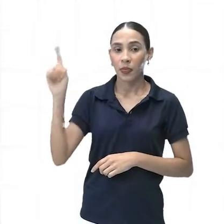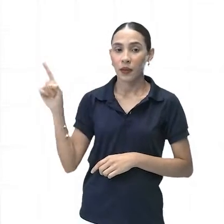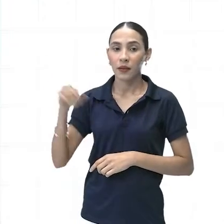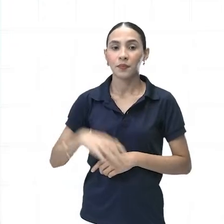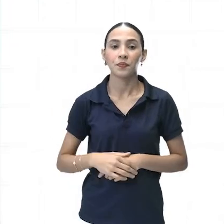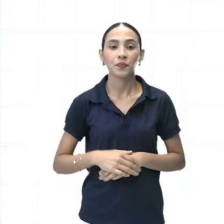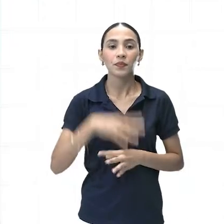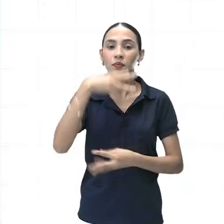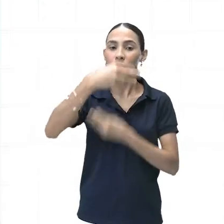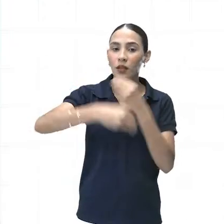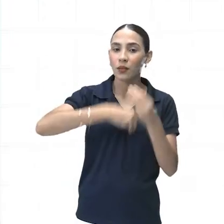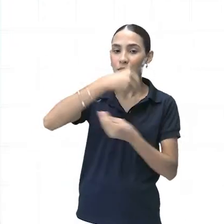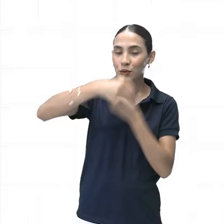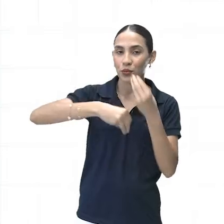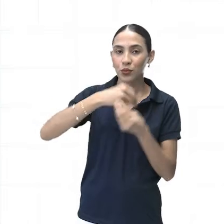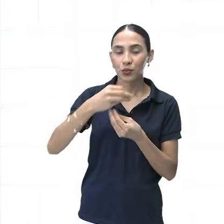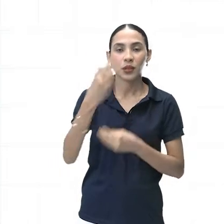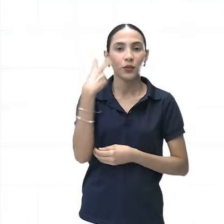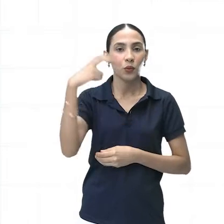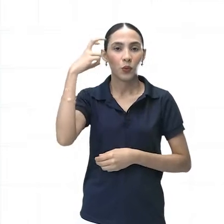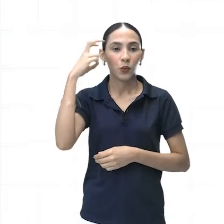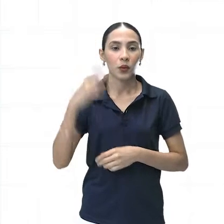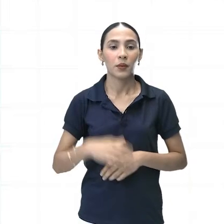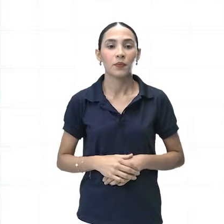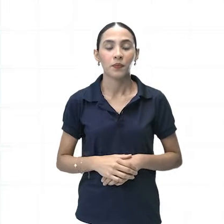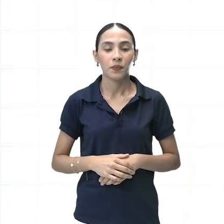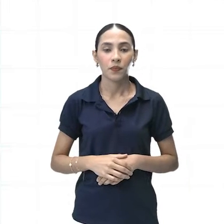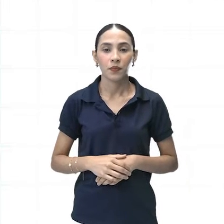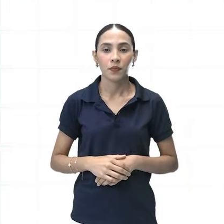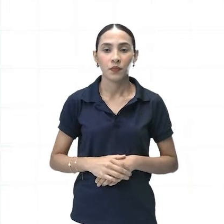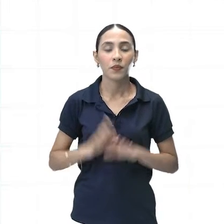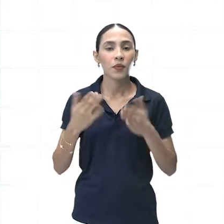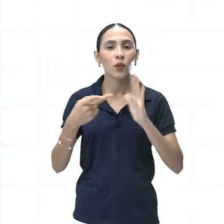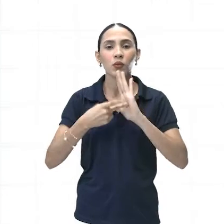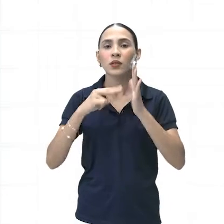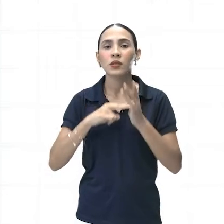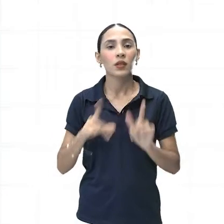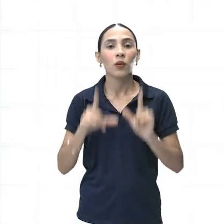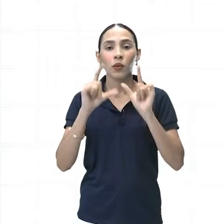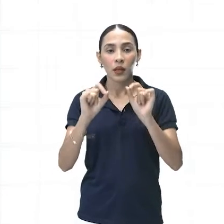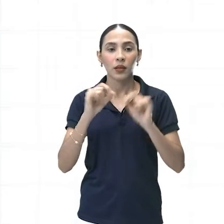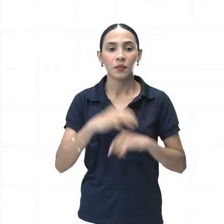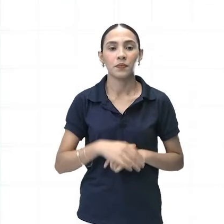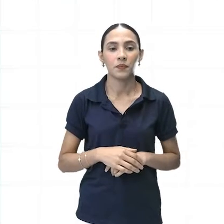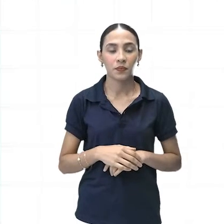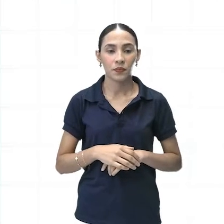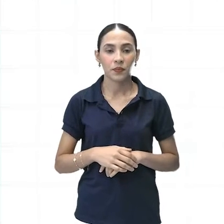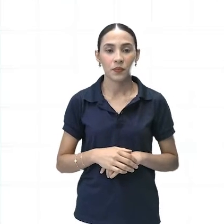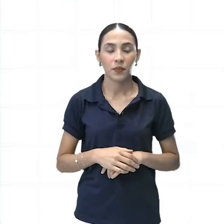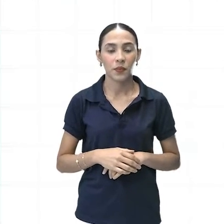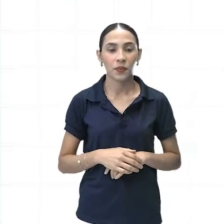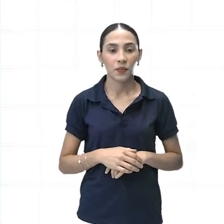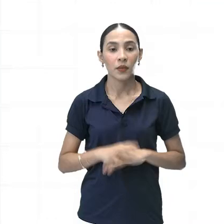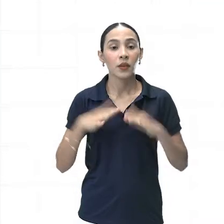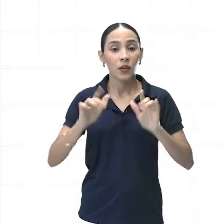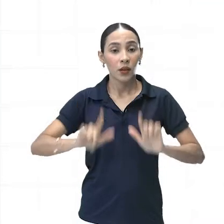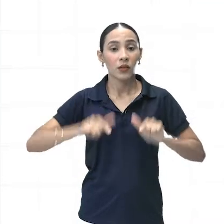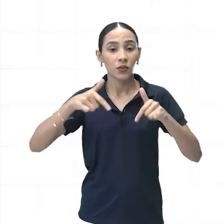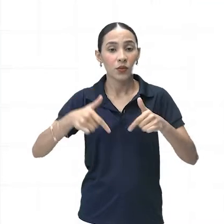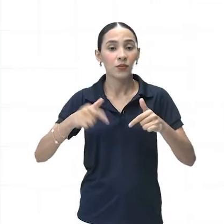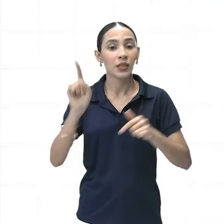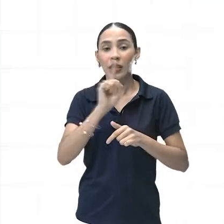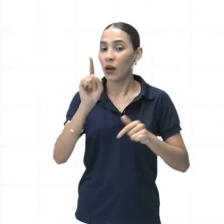também é mistura de alta e baixa cultura. O que seria essa mistura de alta e baixa cultura? O